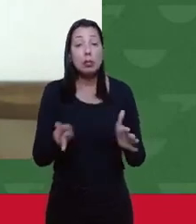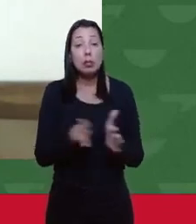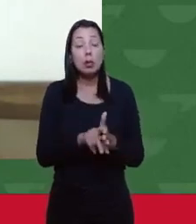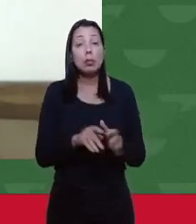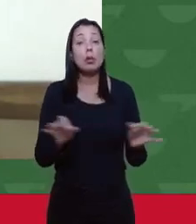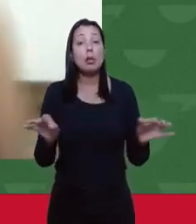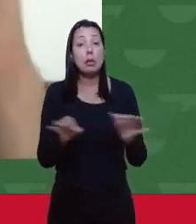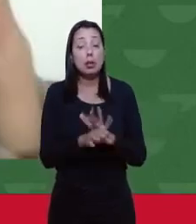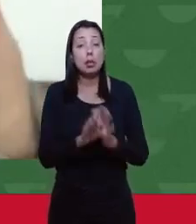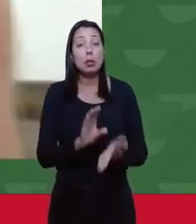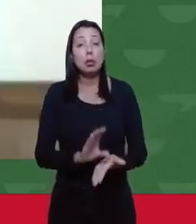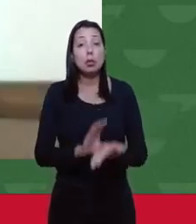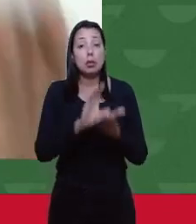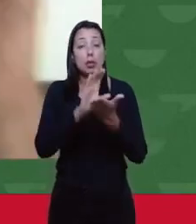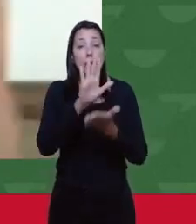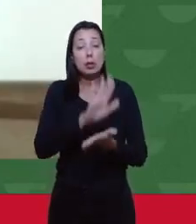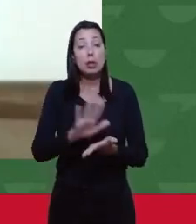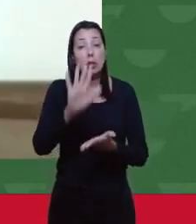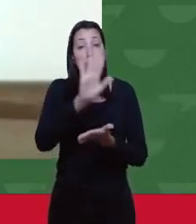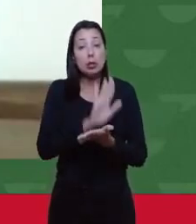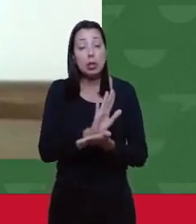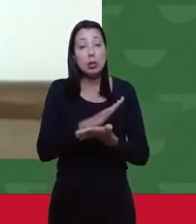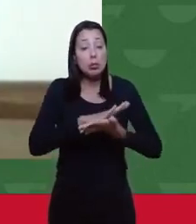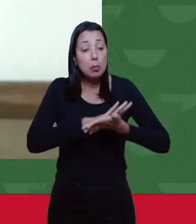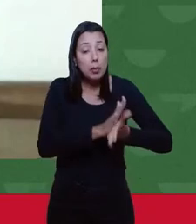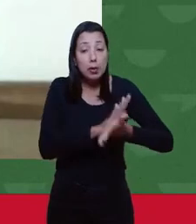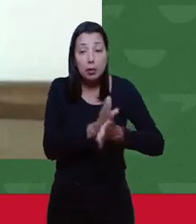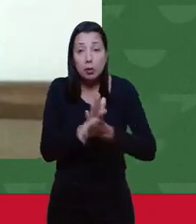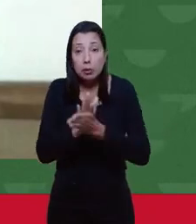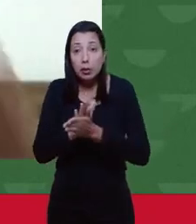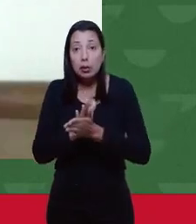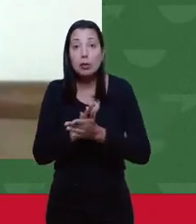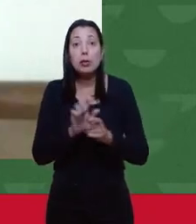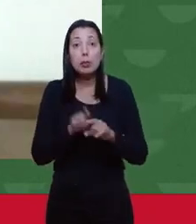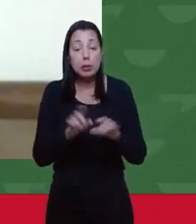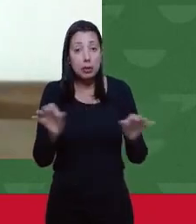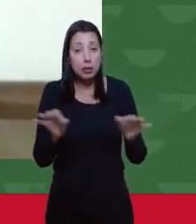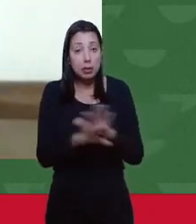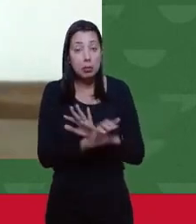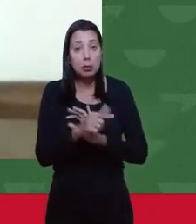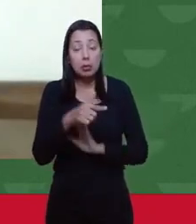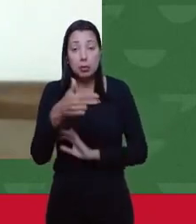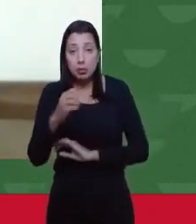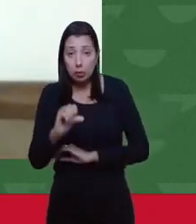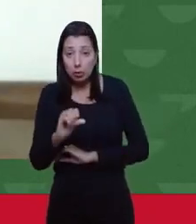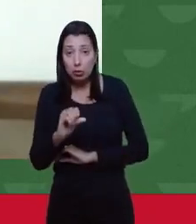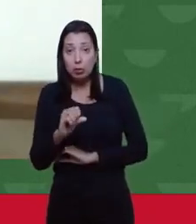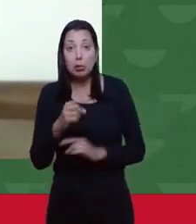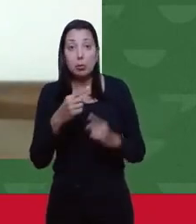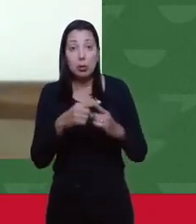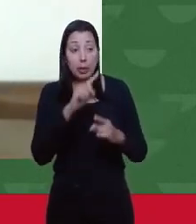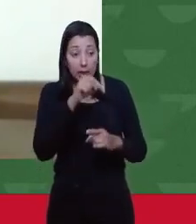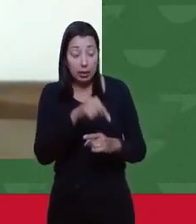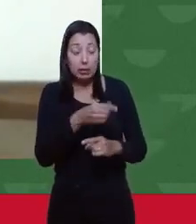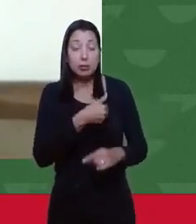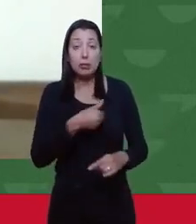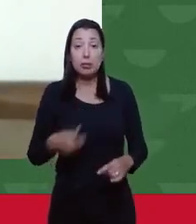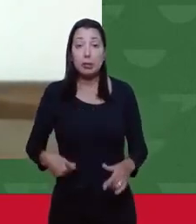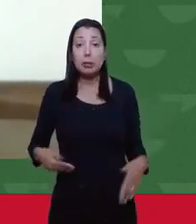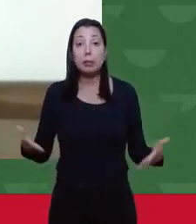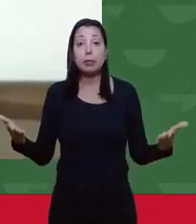do Conselho Nacional de Combate à Discriminação, que acabou em 2019 por ação desse atual